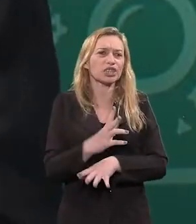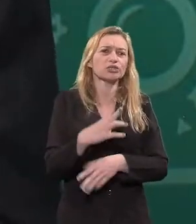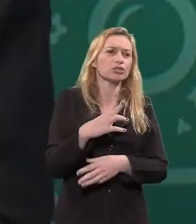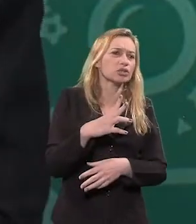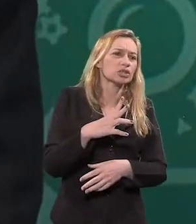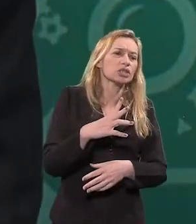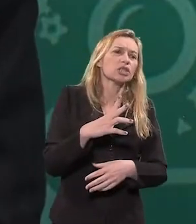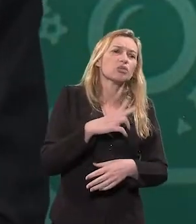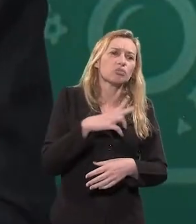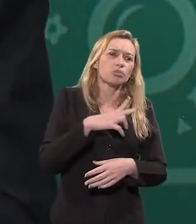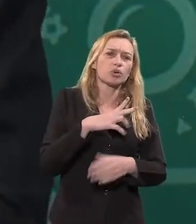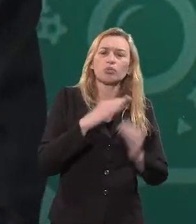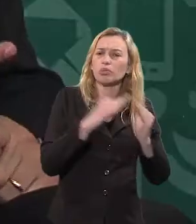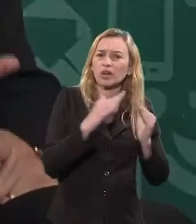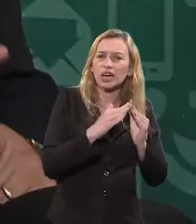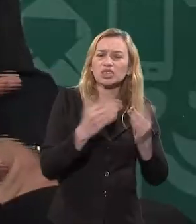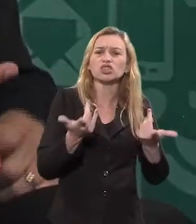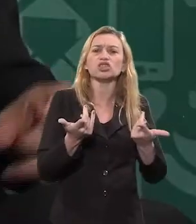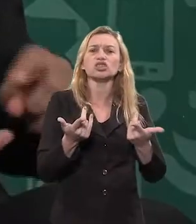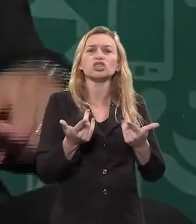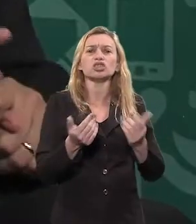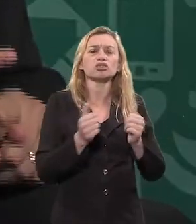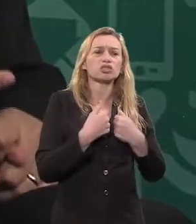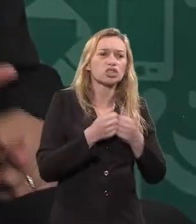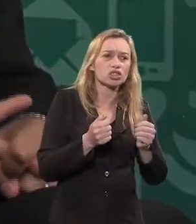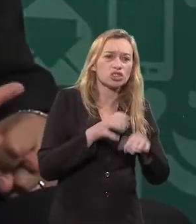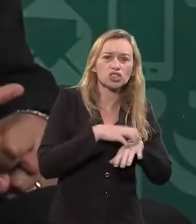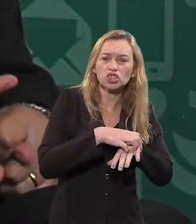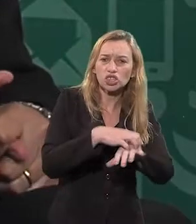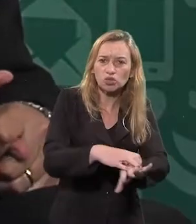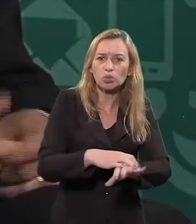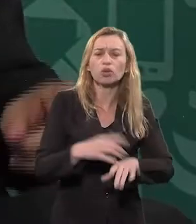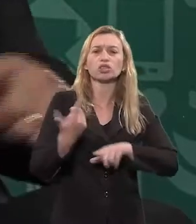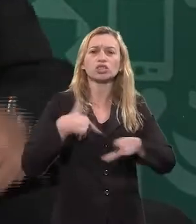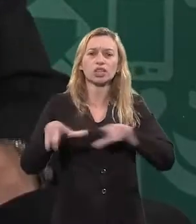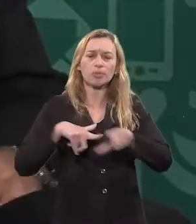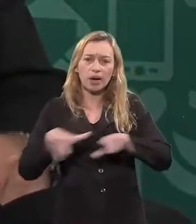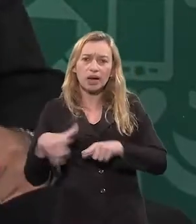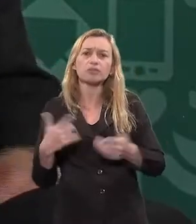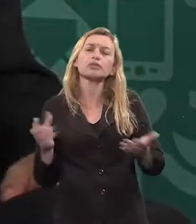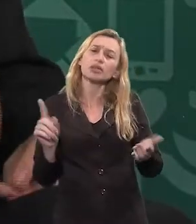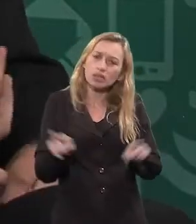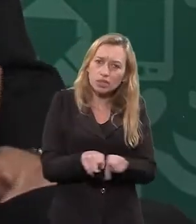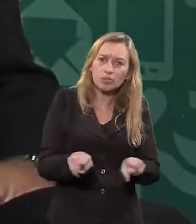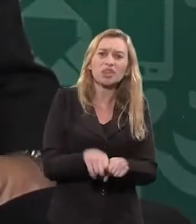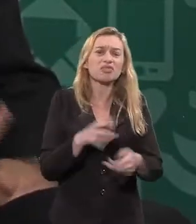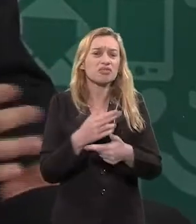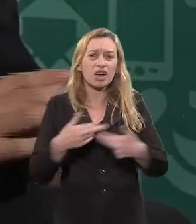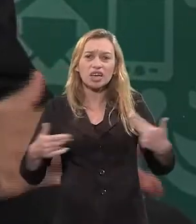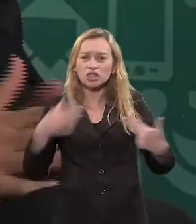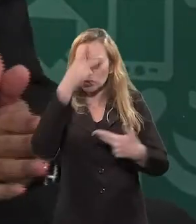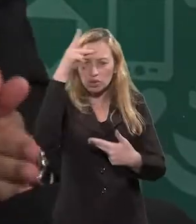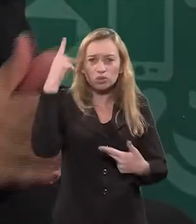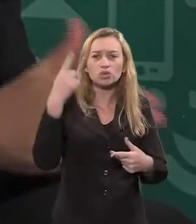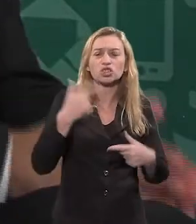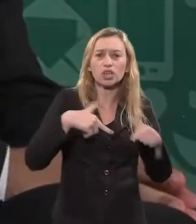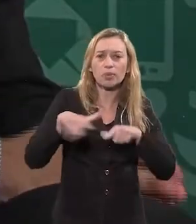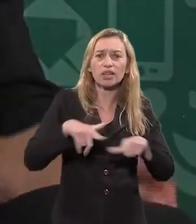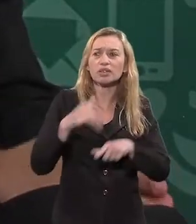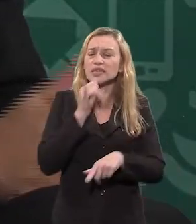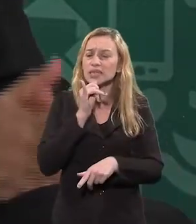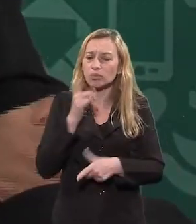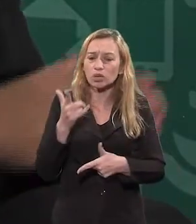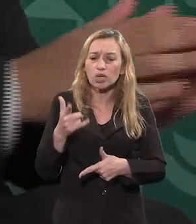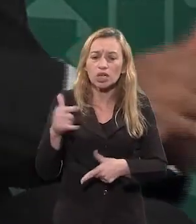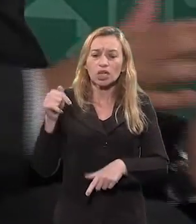falhas em política de moradia, de alimentação, de transporte, de emprego, a falta de emprego. Muitas dessas pessoas trabalham,